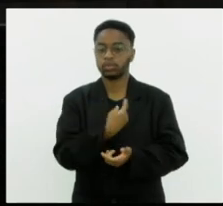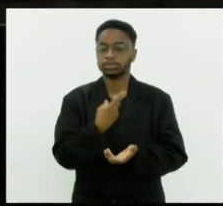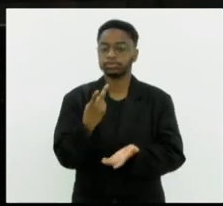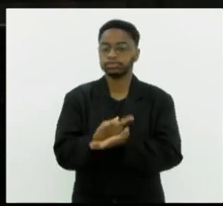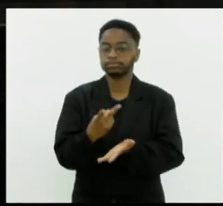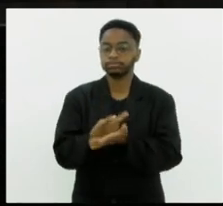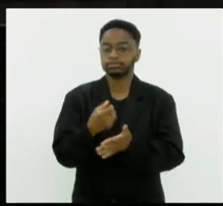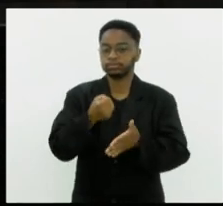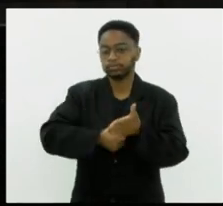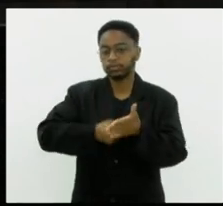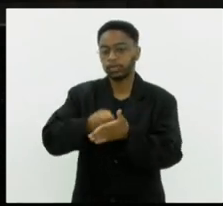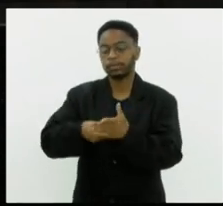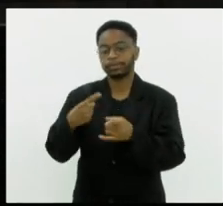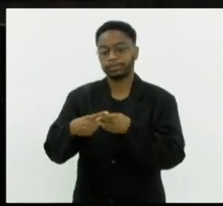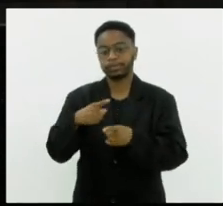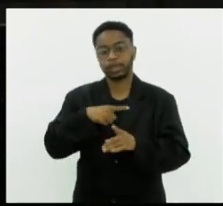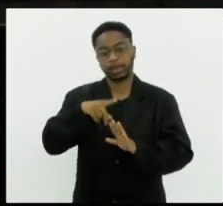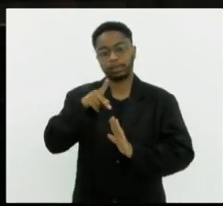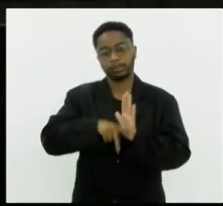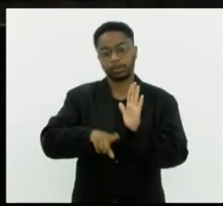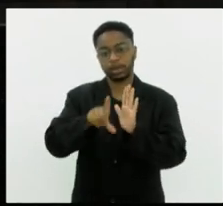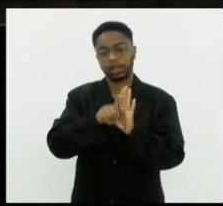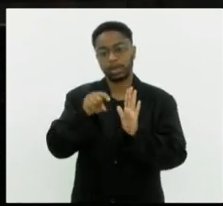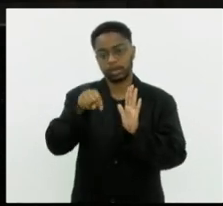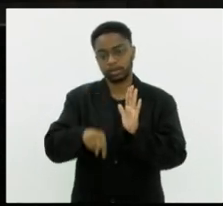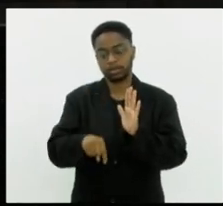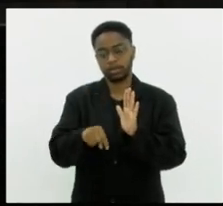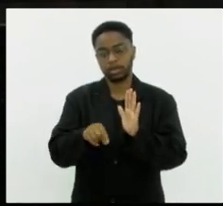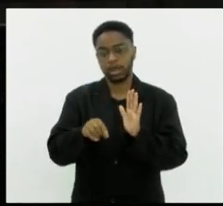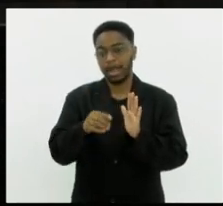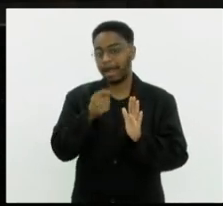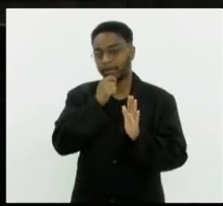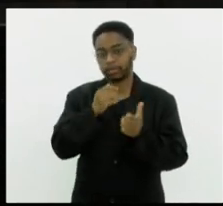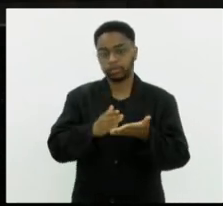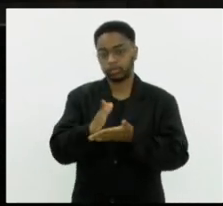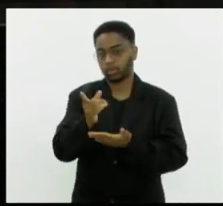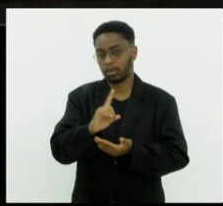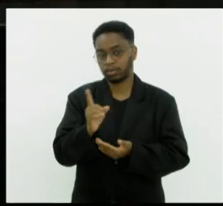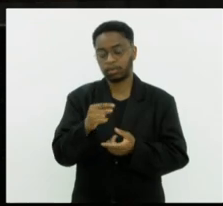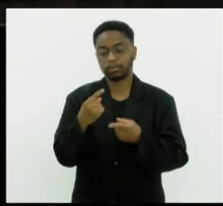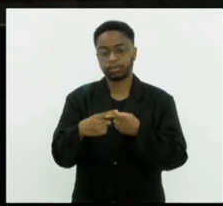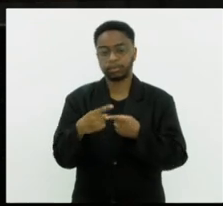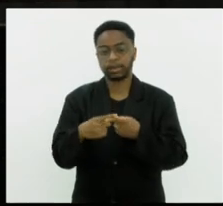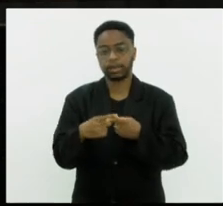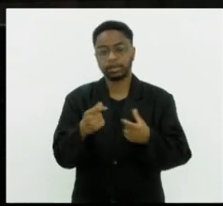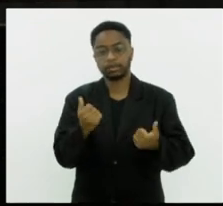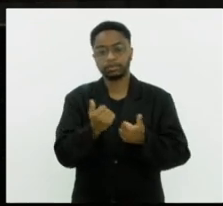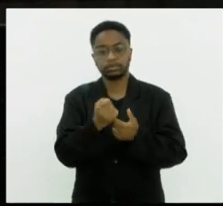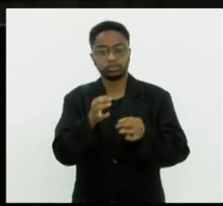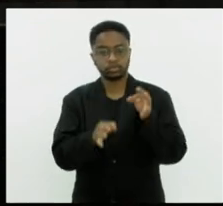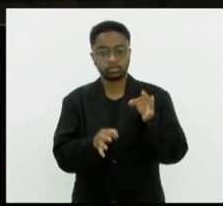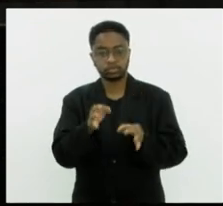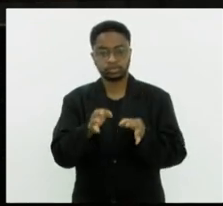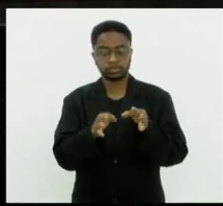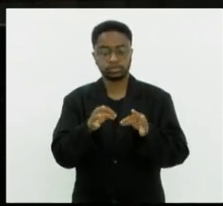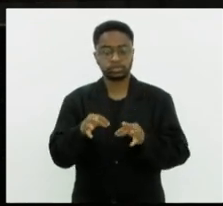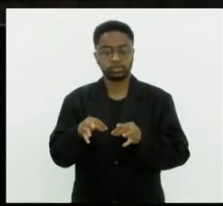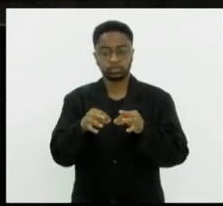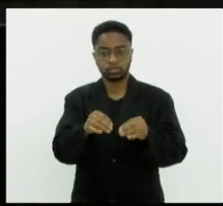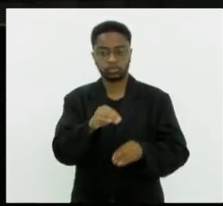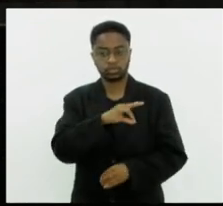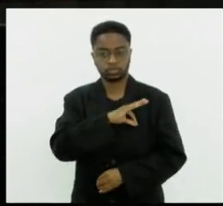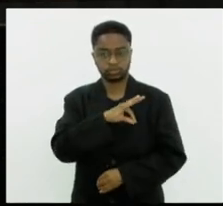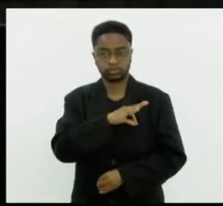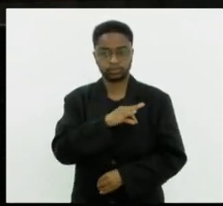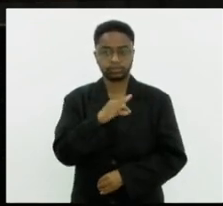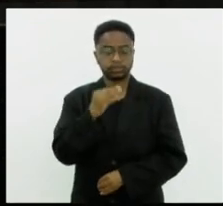Tanto é que a gente tem um projeto de lei que não foi sancionado, que é assistência jurídica a todos os policiais para poder